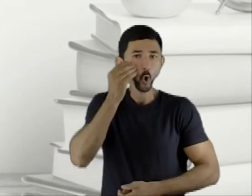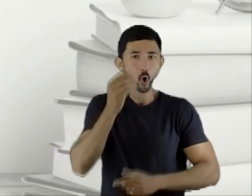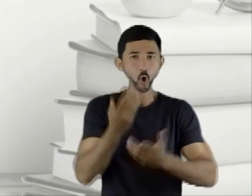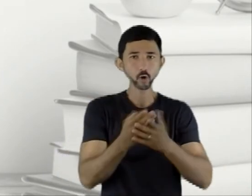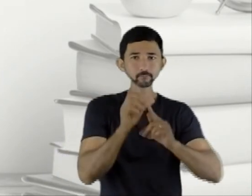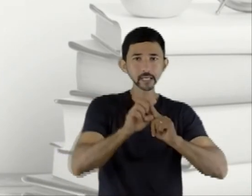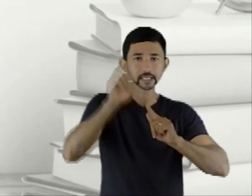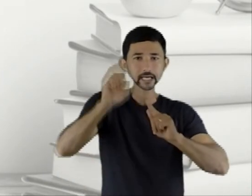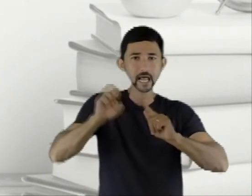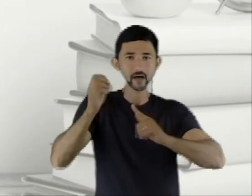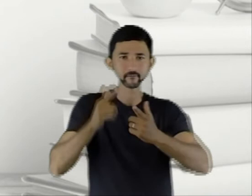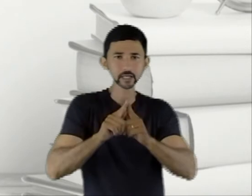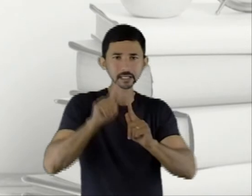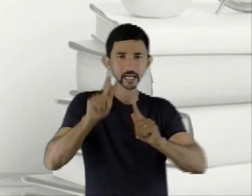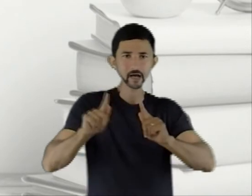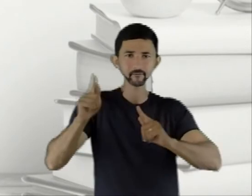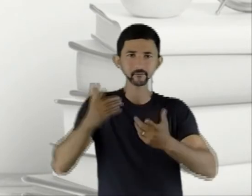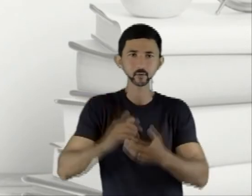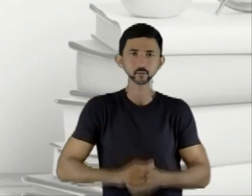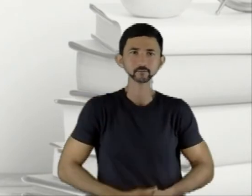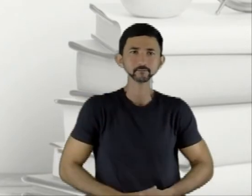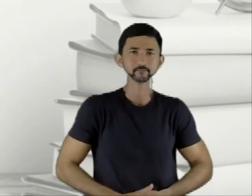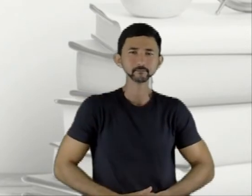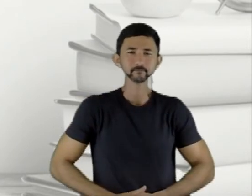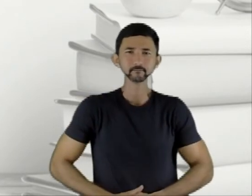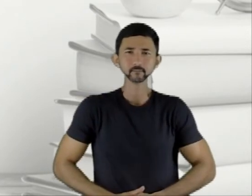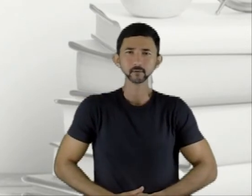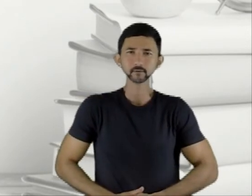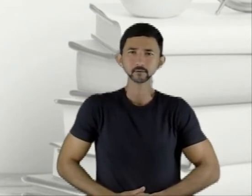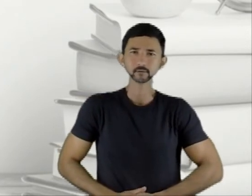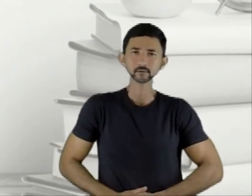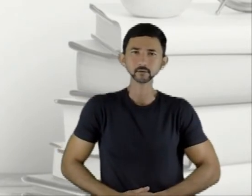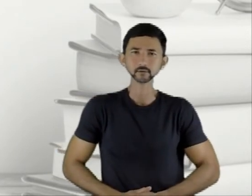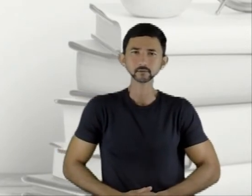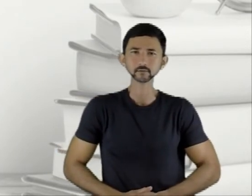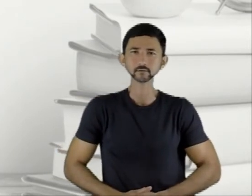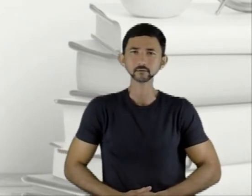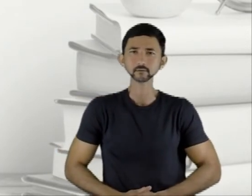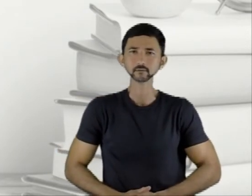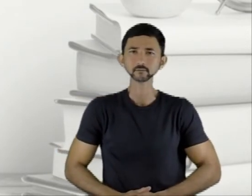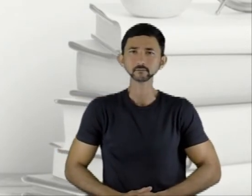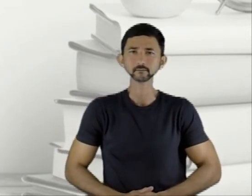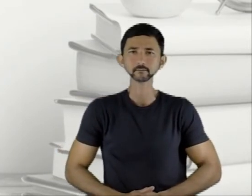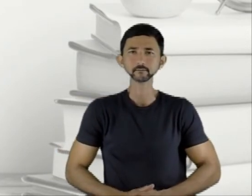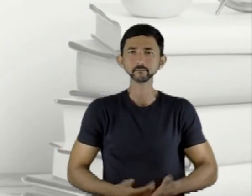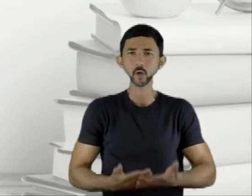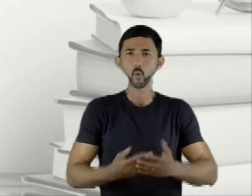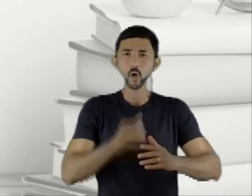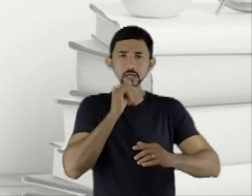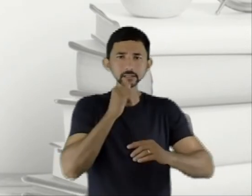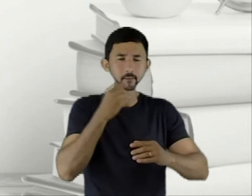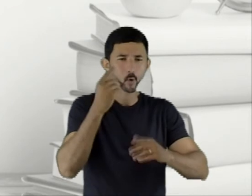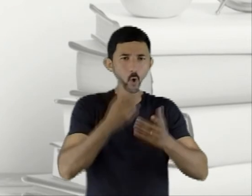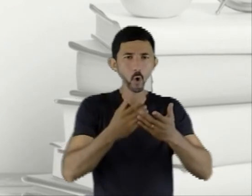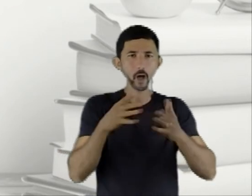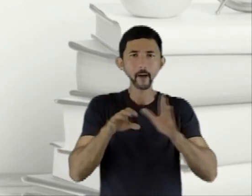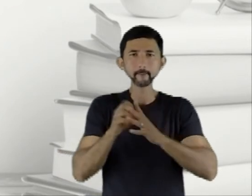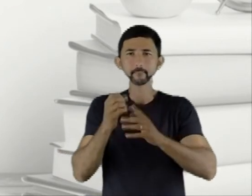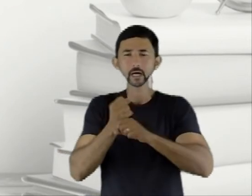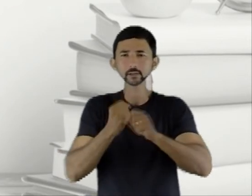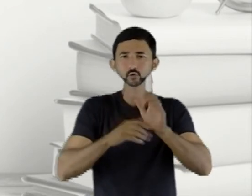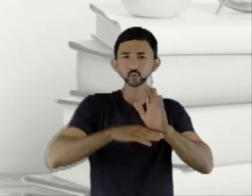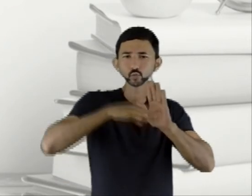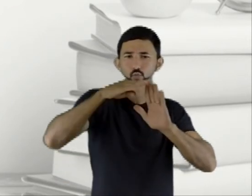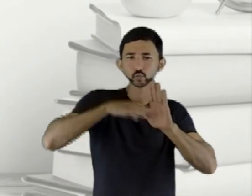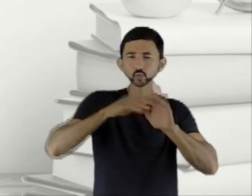gráfico, observamos a temperatura média de cada dia. Registrando esses dados em ordem